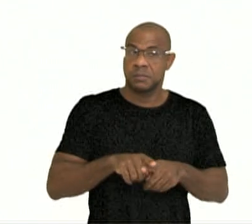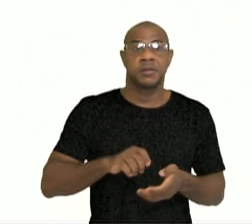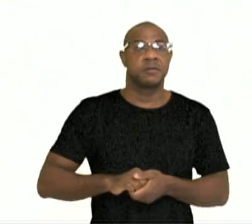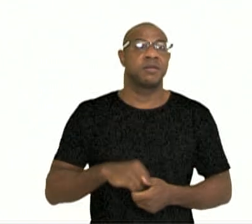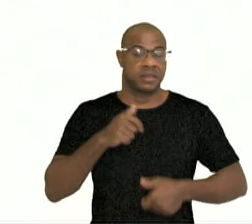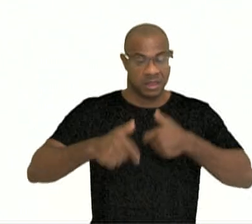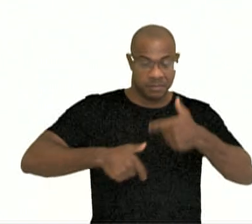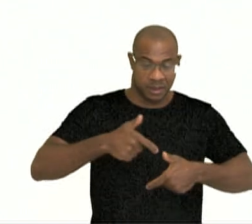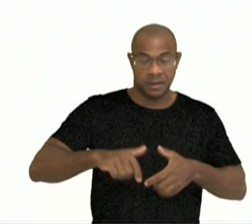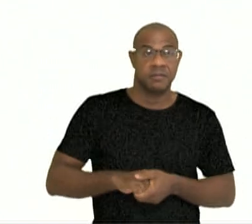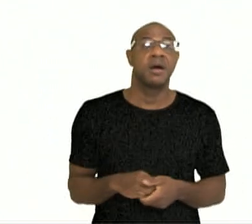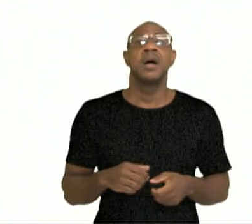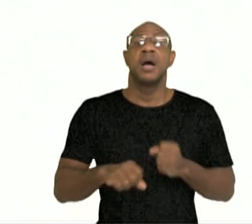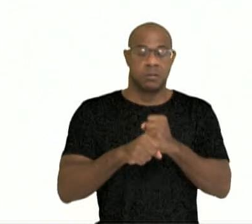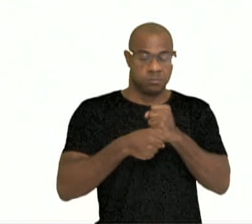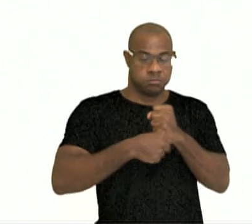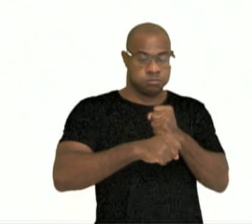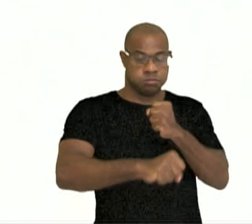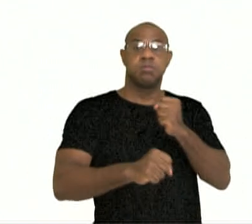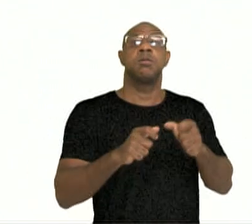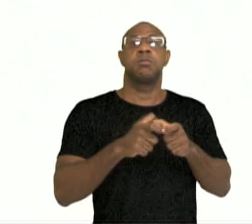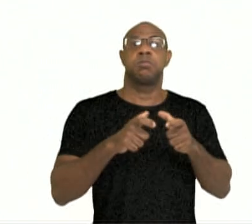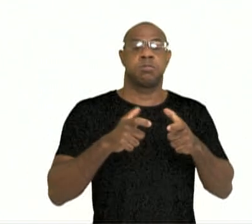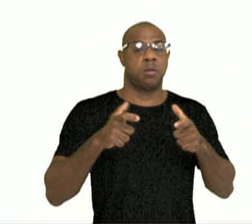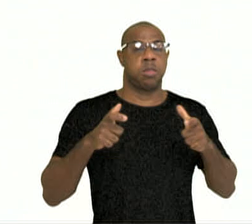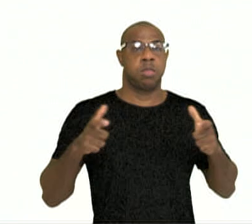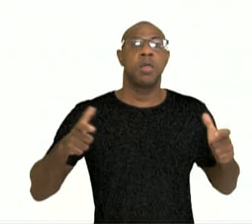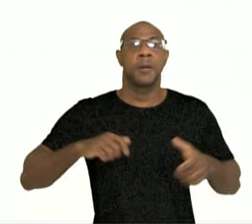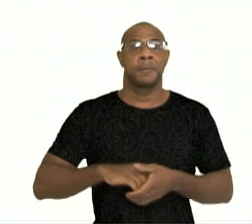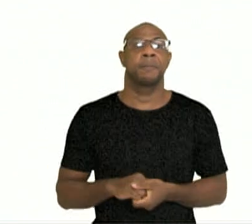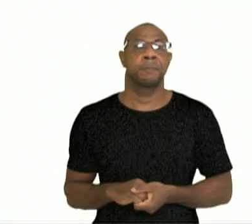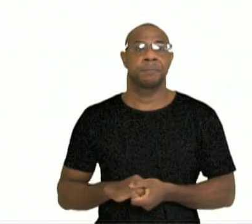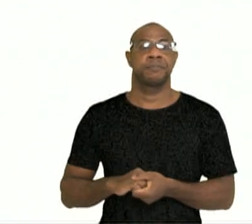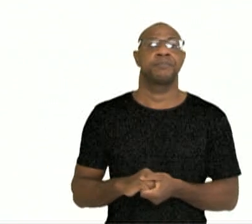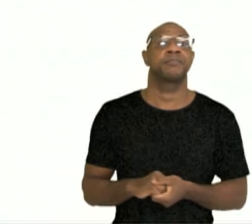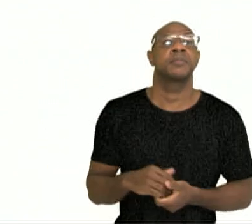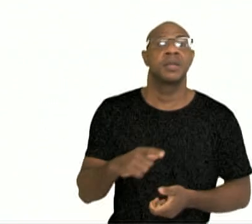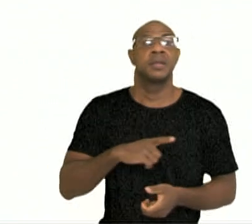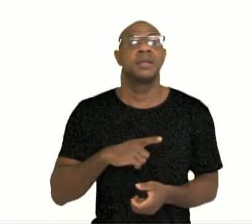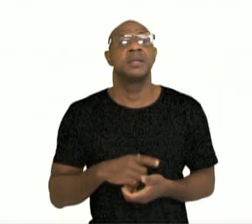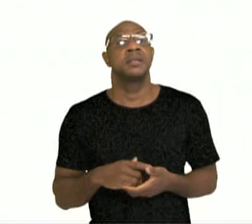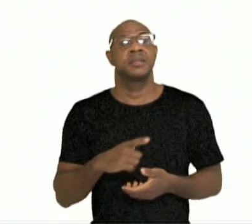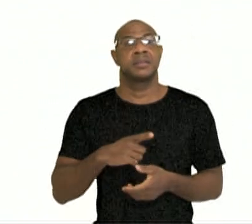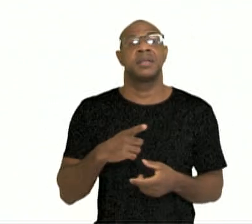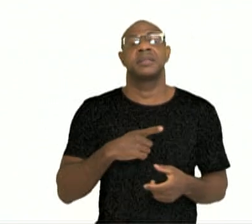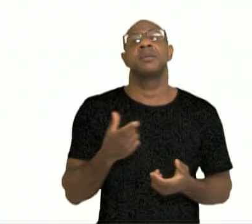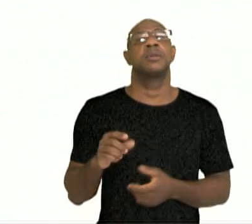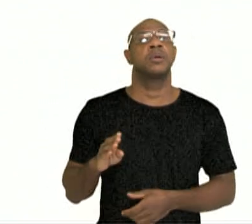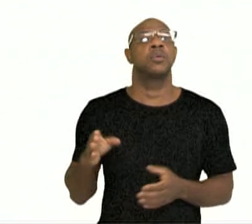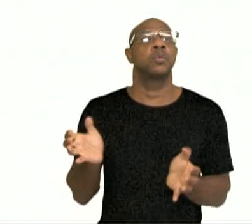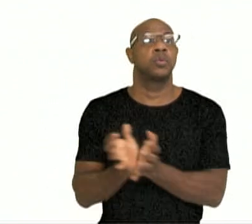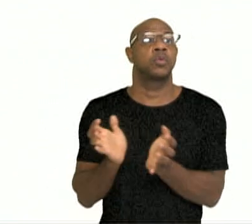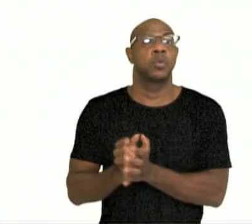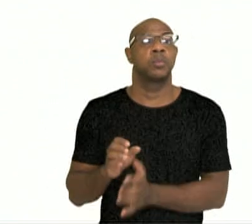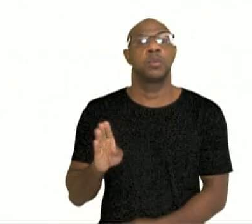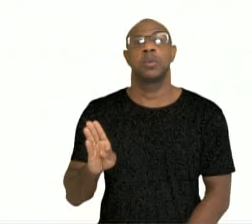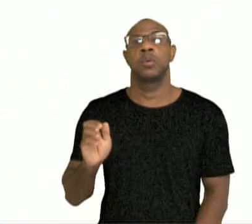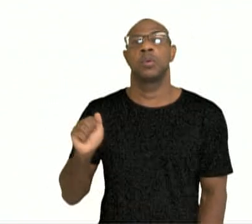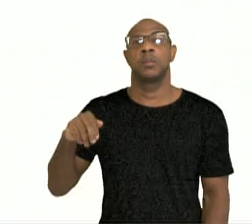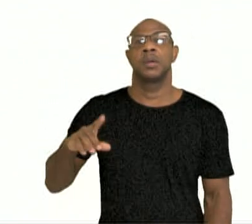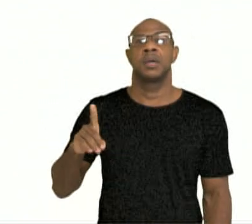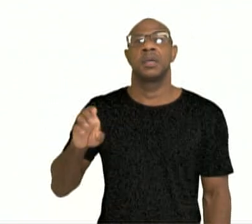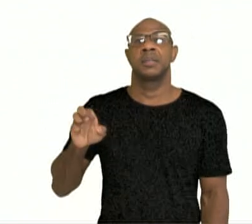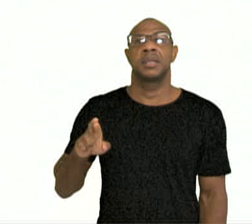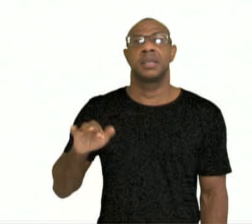vai fazer com que o território vá se expandindo, vá aumentando de tamanho. E aí nós temos ali os bandeirantes também como responsáveis por